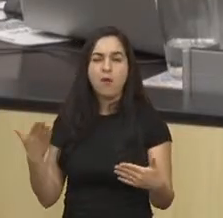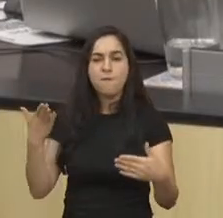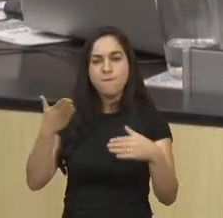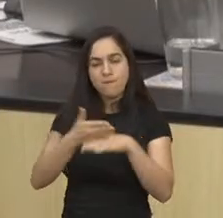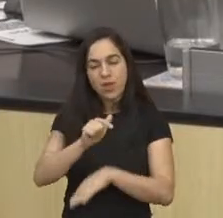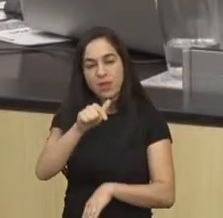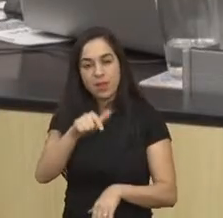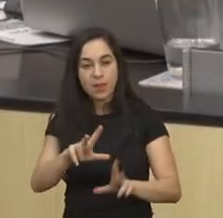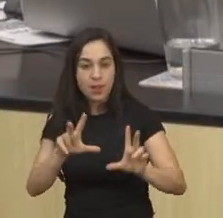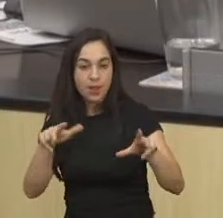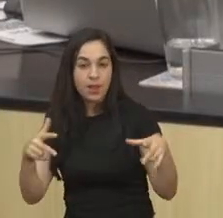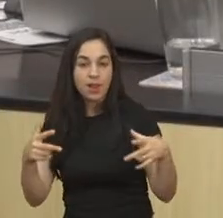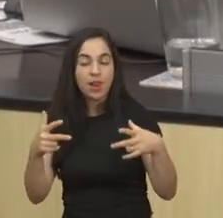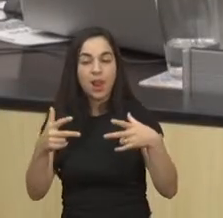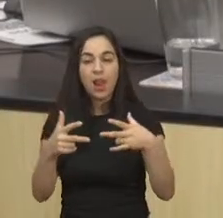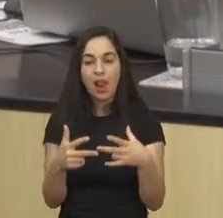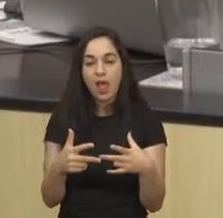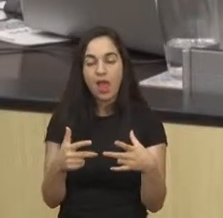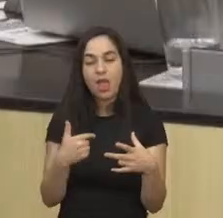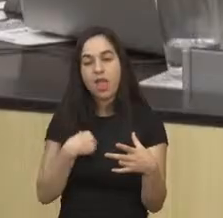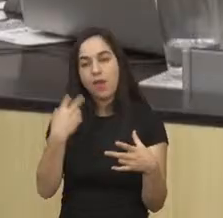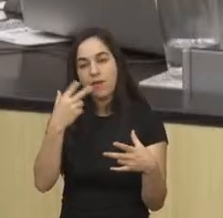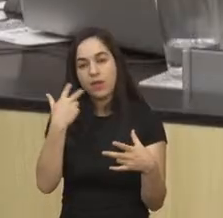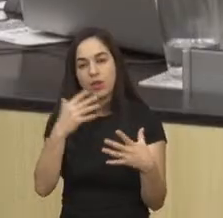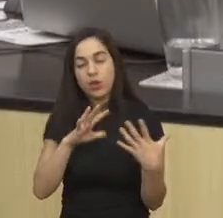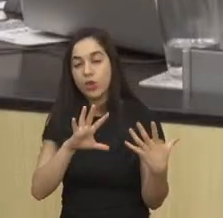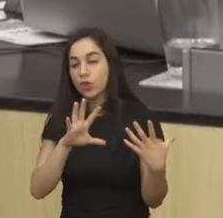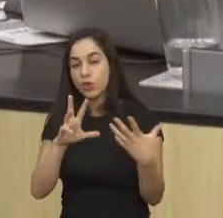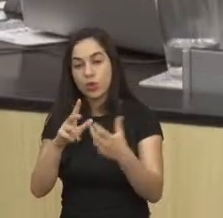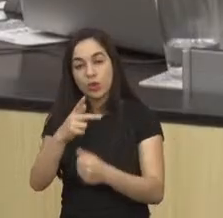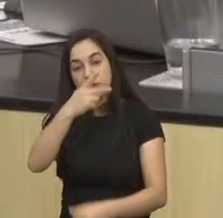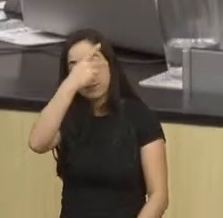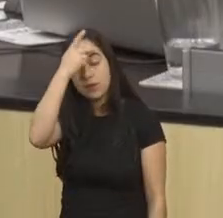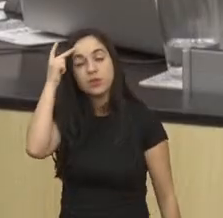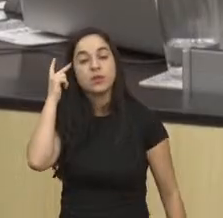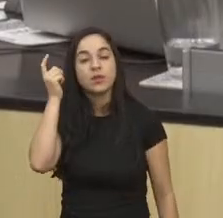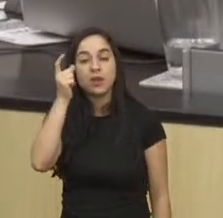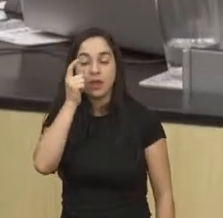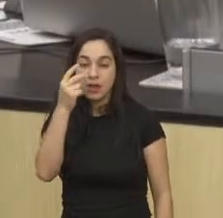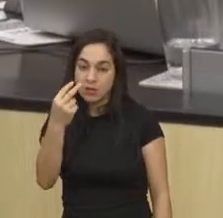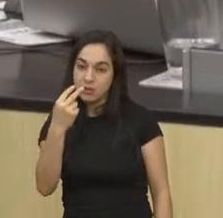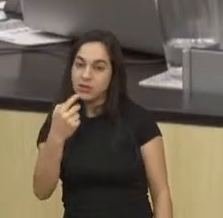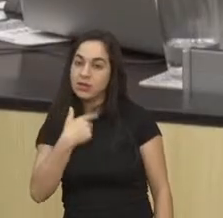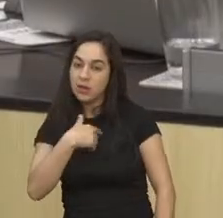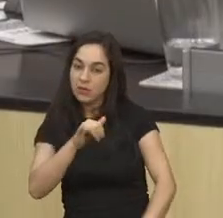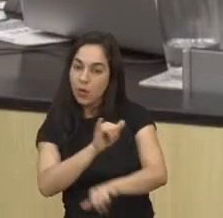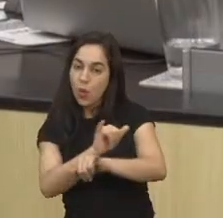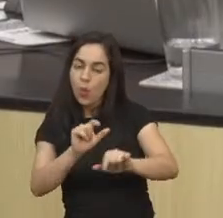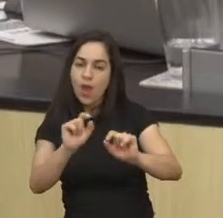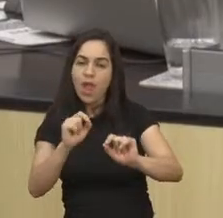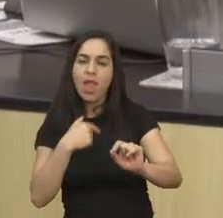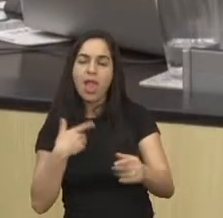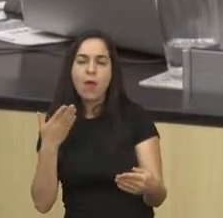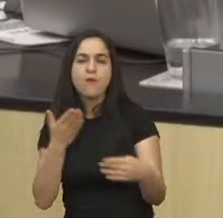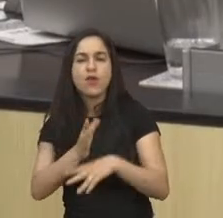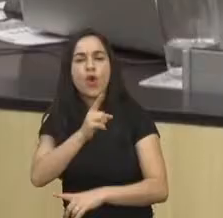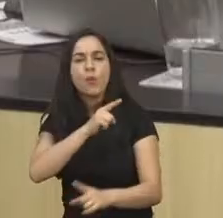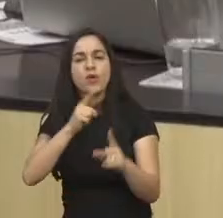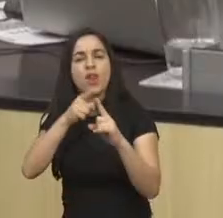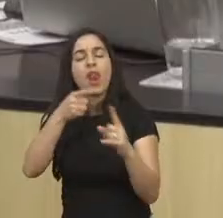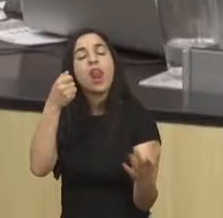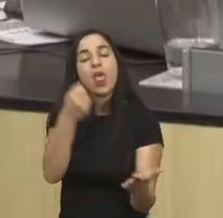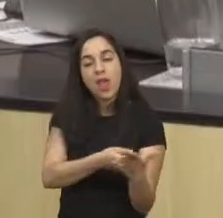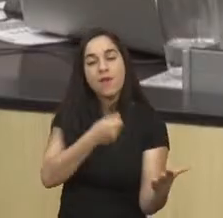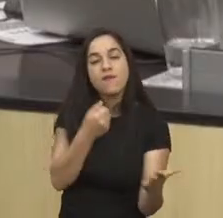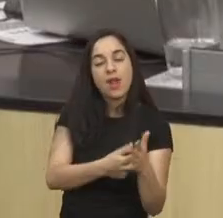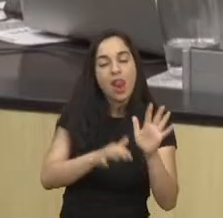casa, vereador e todos aqueles que estão nos assistindo, eu vim em defesa da vida e defesa das famílias. Então, a